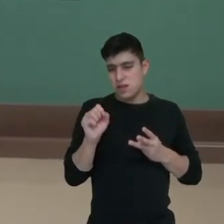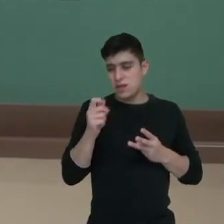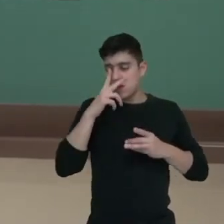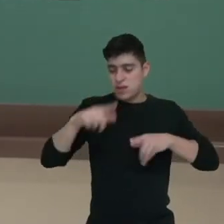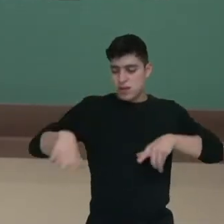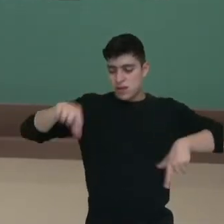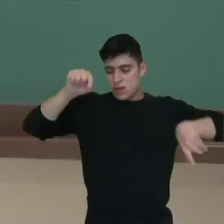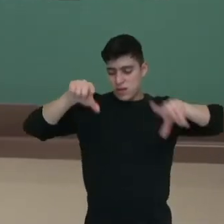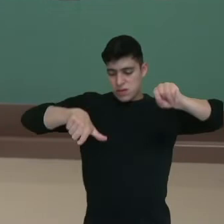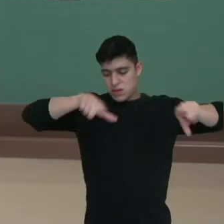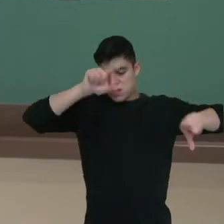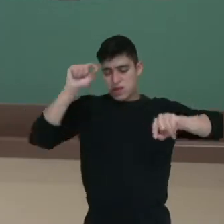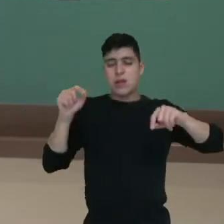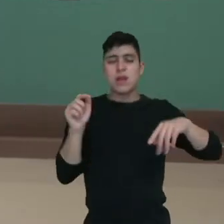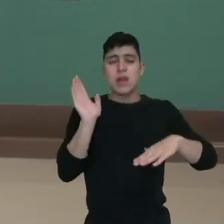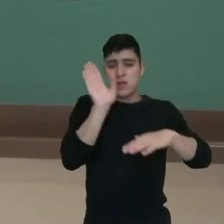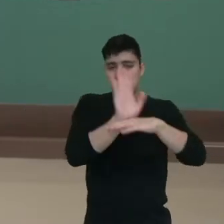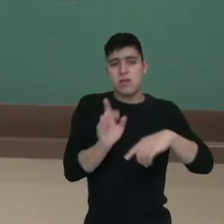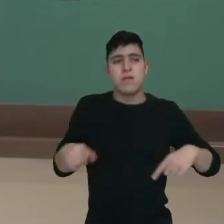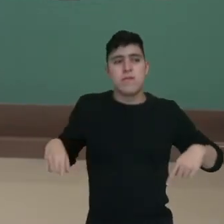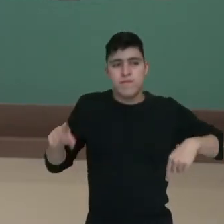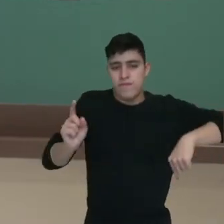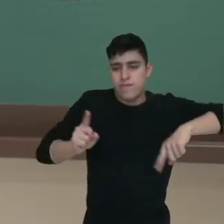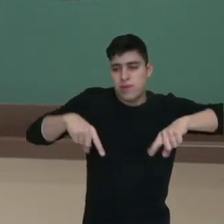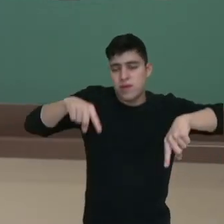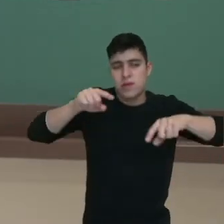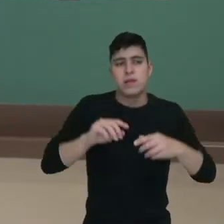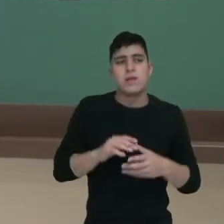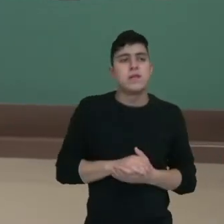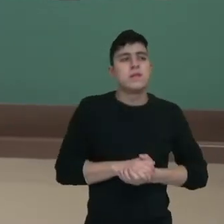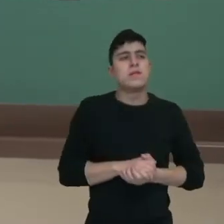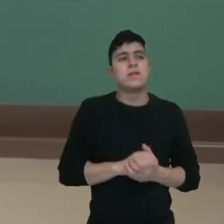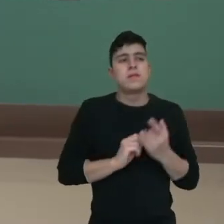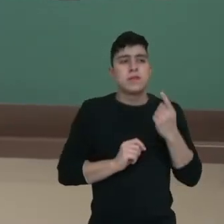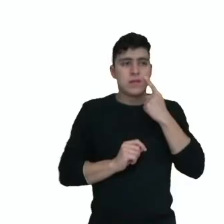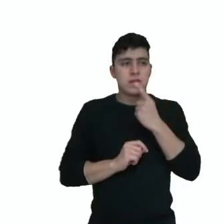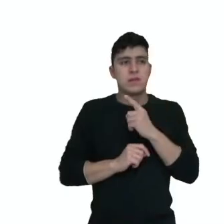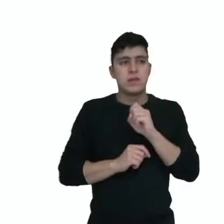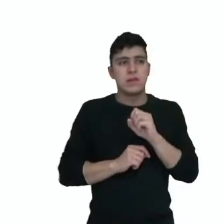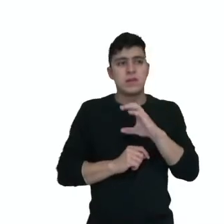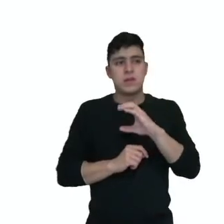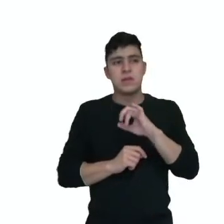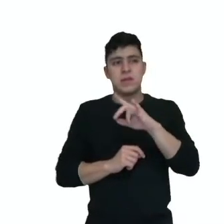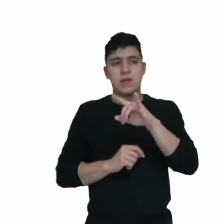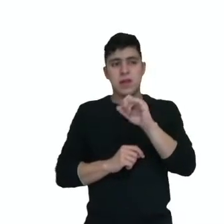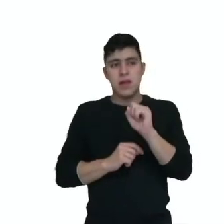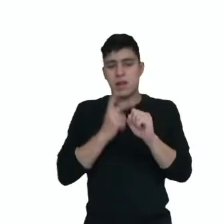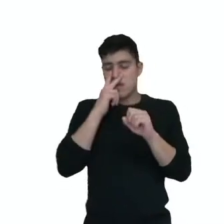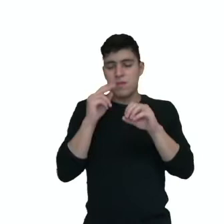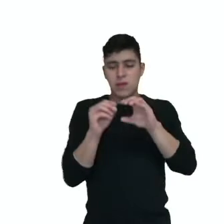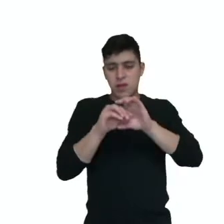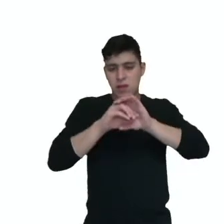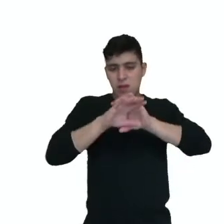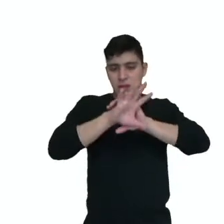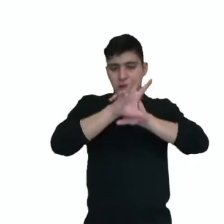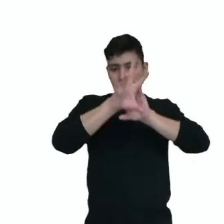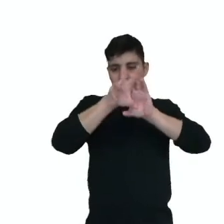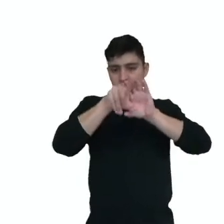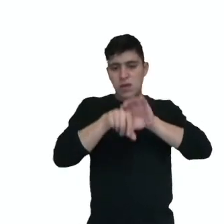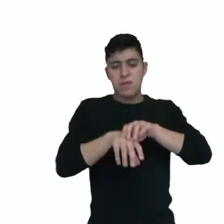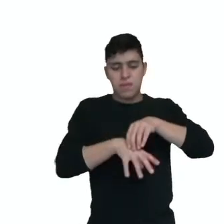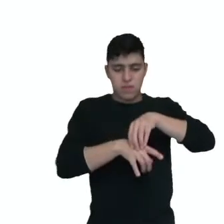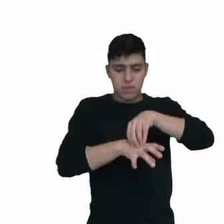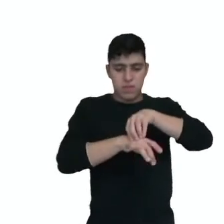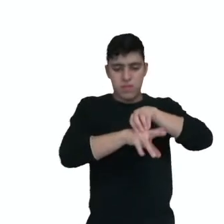né, na locomoção. Por exemplo, a Giardia lamblia, né? Ciliados, que tem os cílios ali, por exemplo, no Forticella, que eu já vou mostrar um